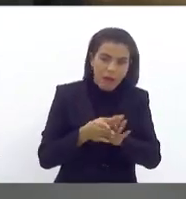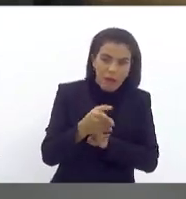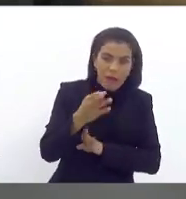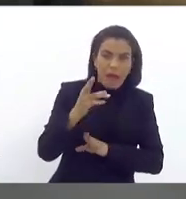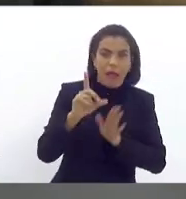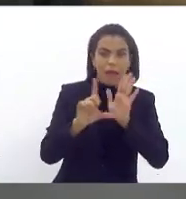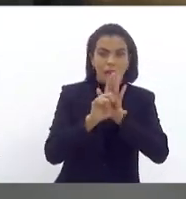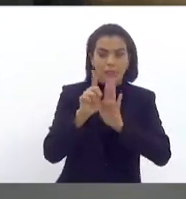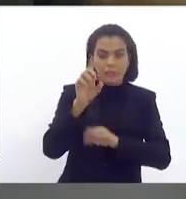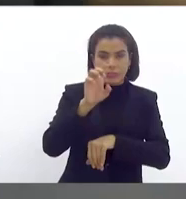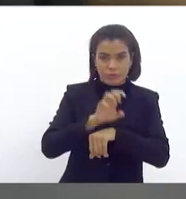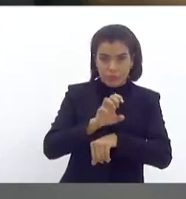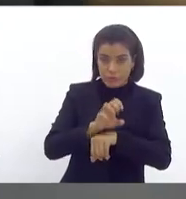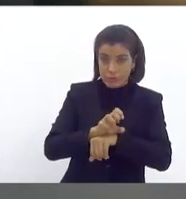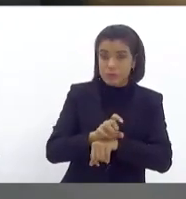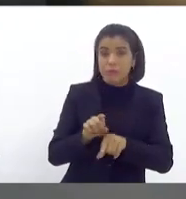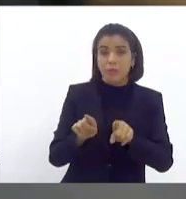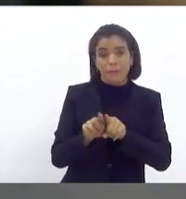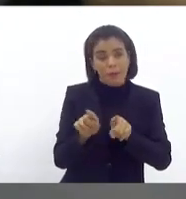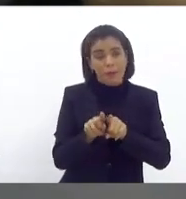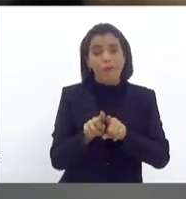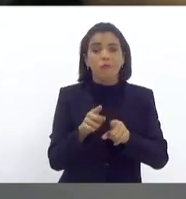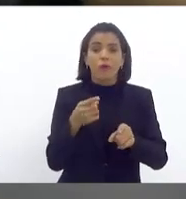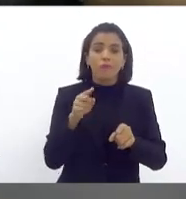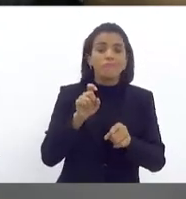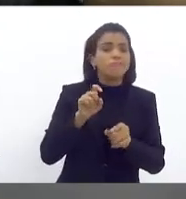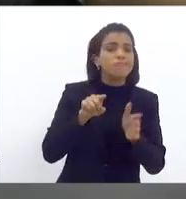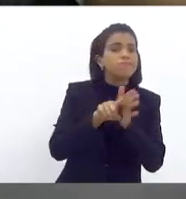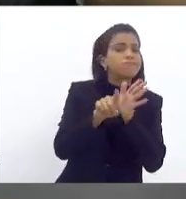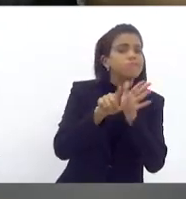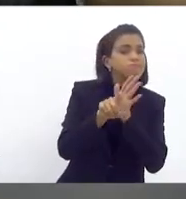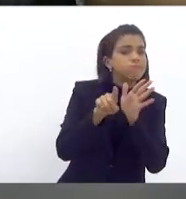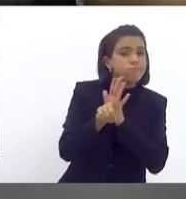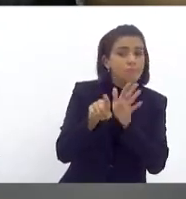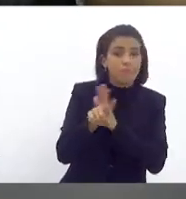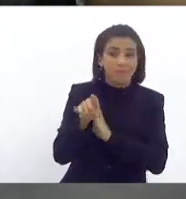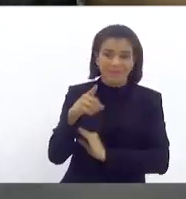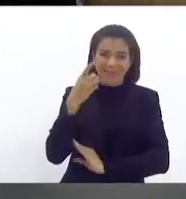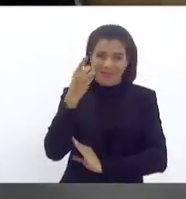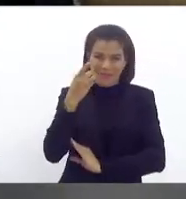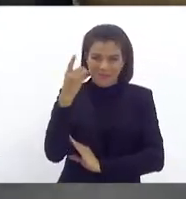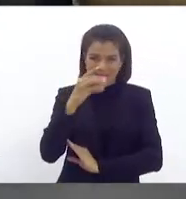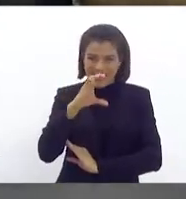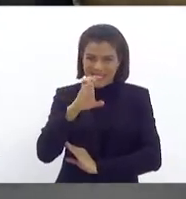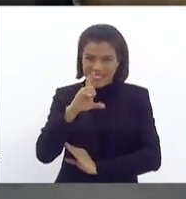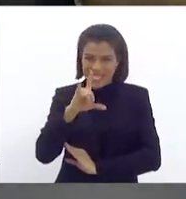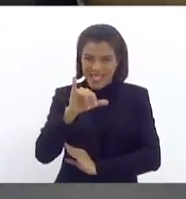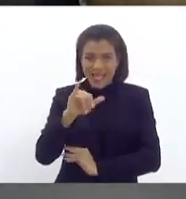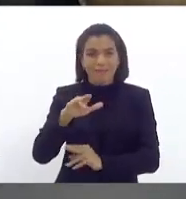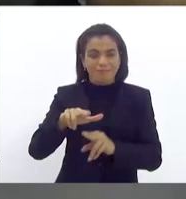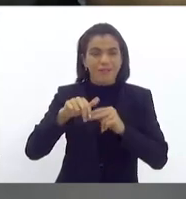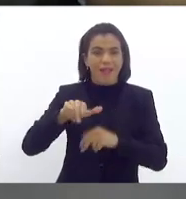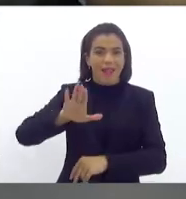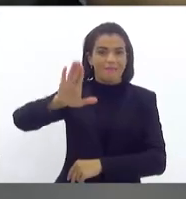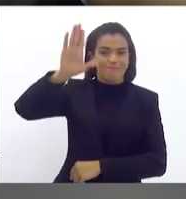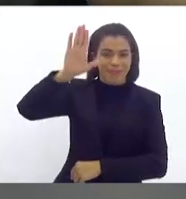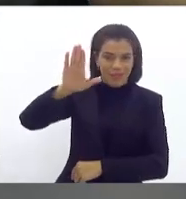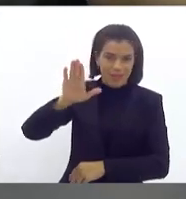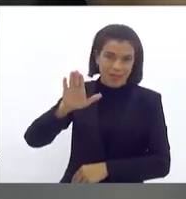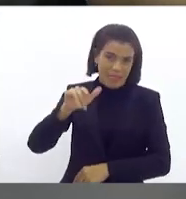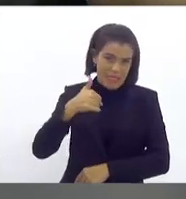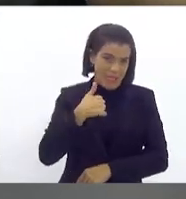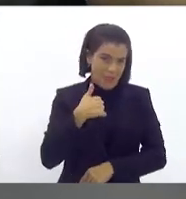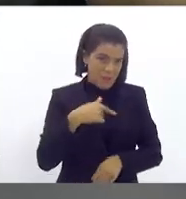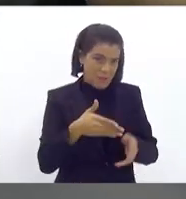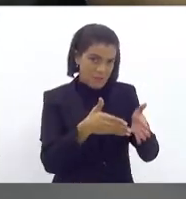estadual... E foi questionada essa regulamentação, foi o ponto que a deputada Célia Jordão levantou, é que a meu pedido,